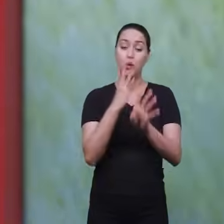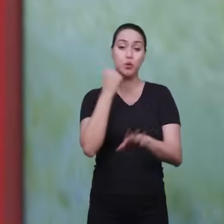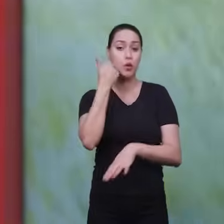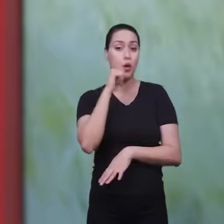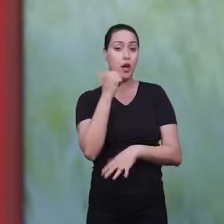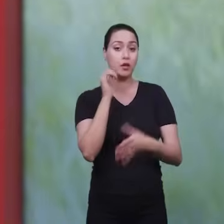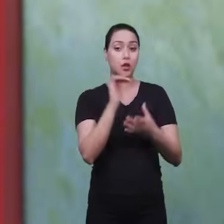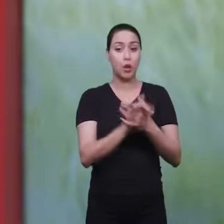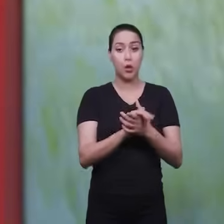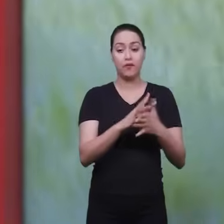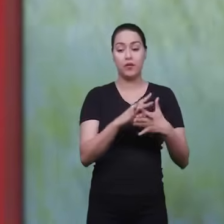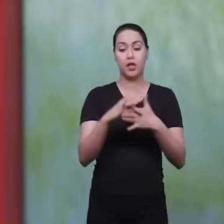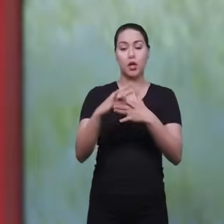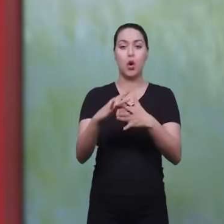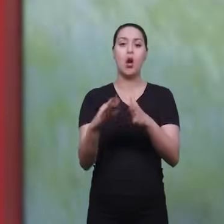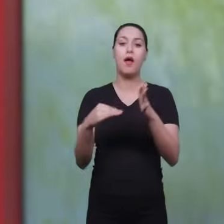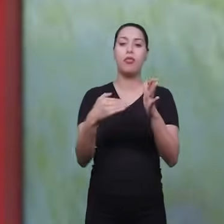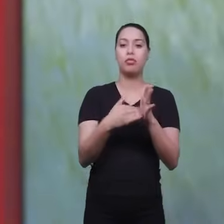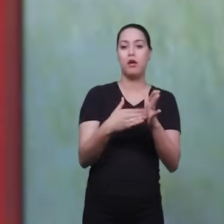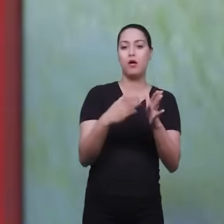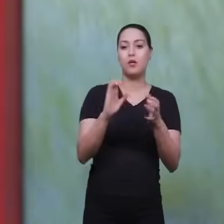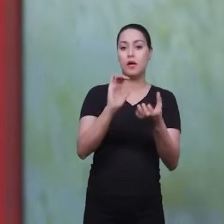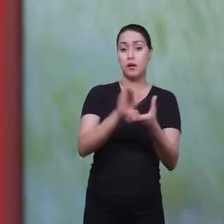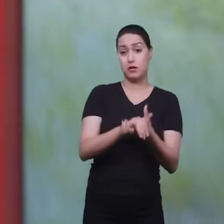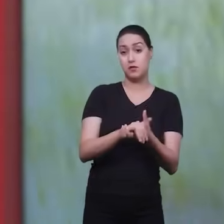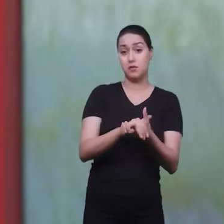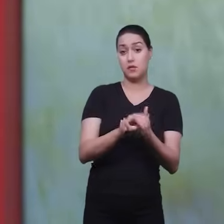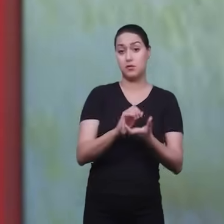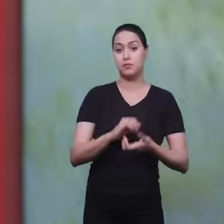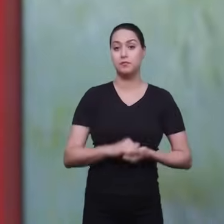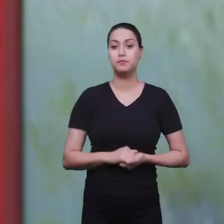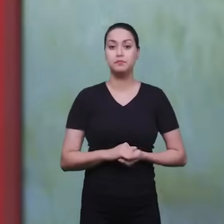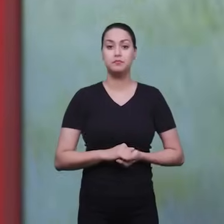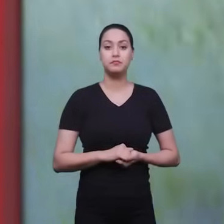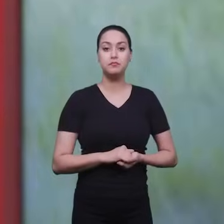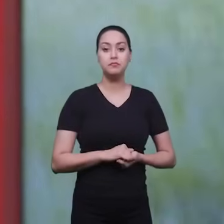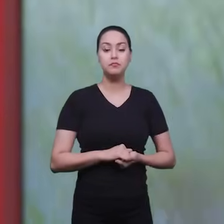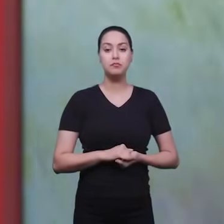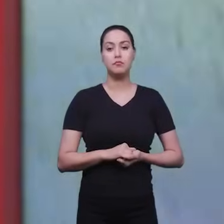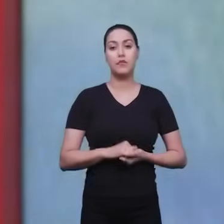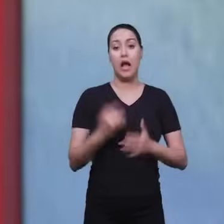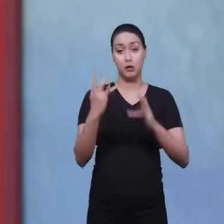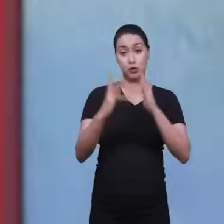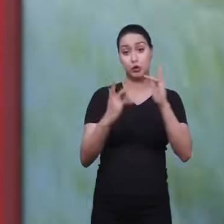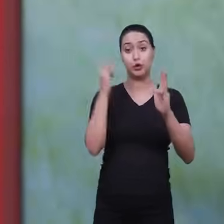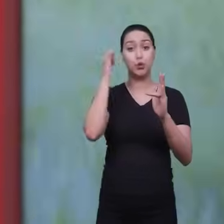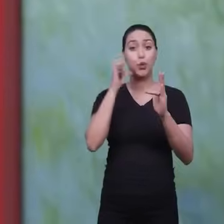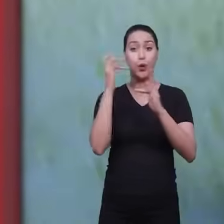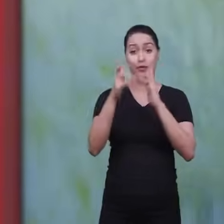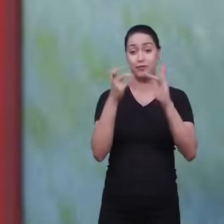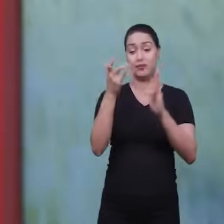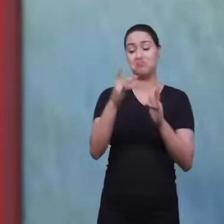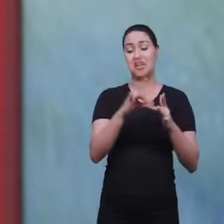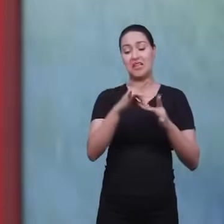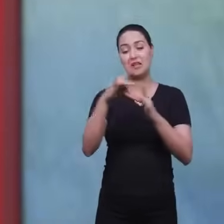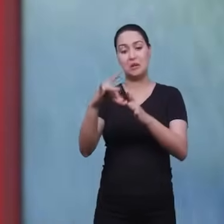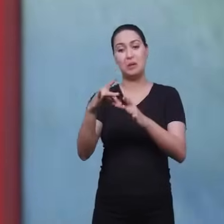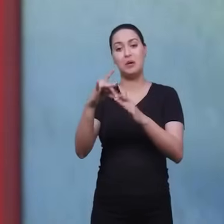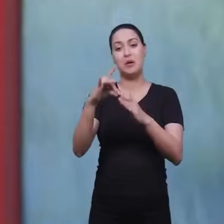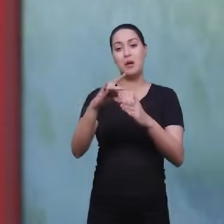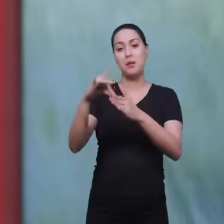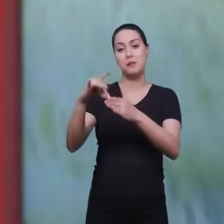a noiva ali né o espírito santo ali espírito mas que nós temos que ser constituição fazer essa tarefa